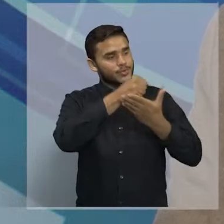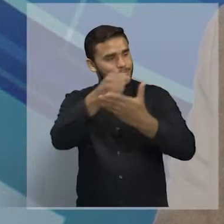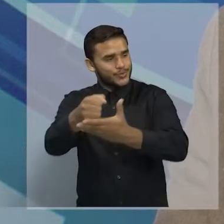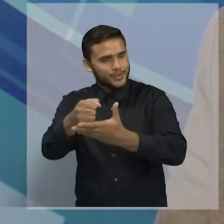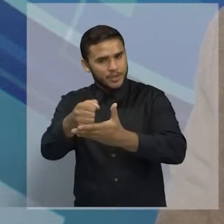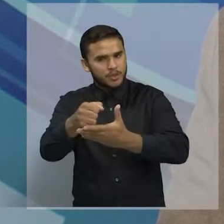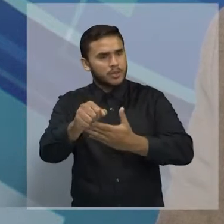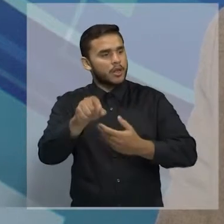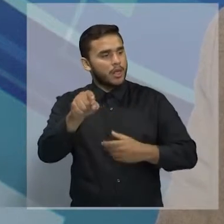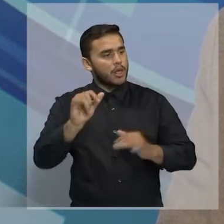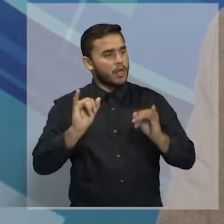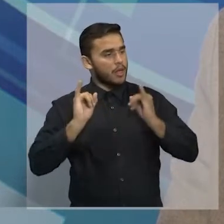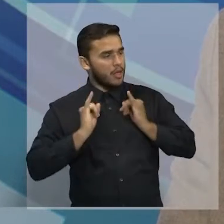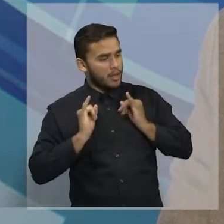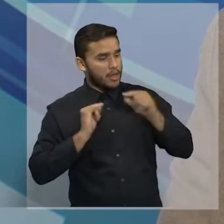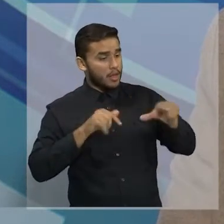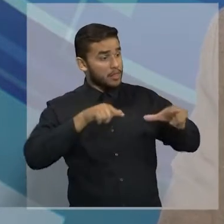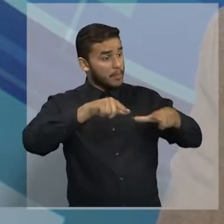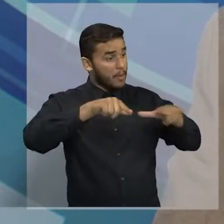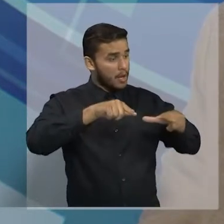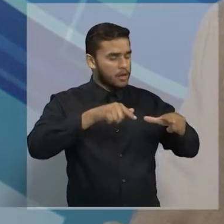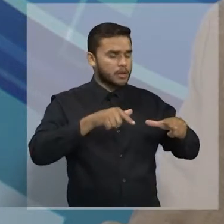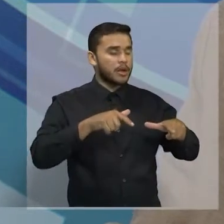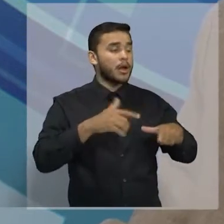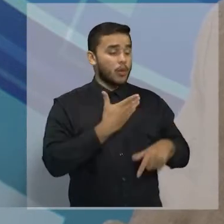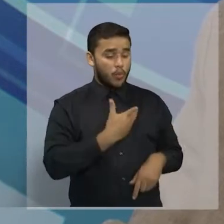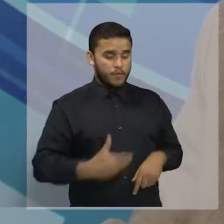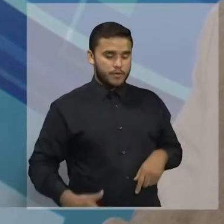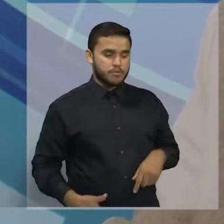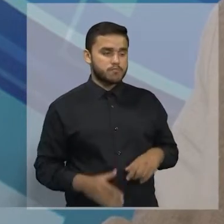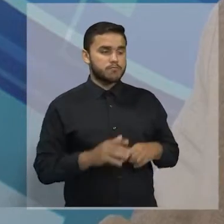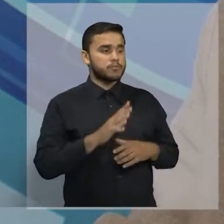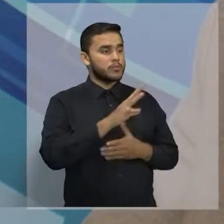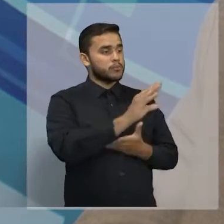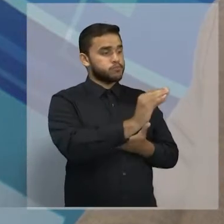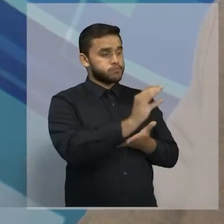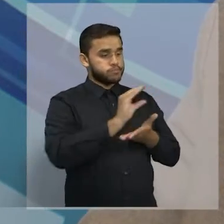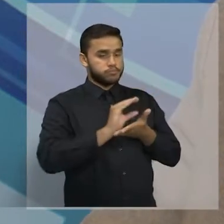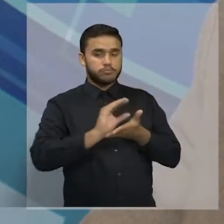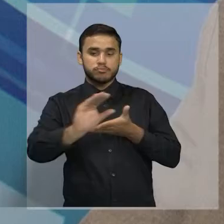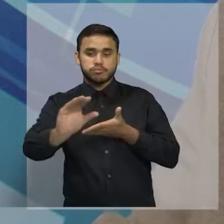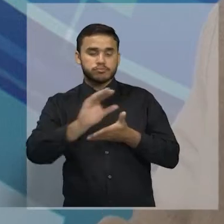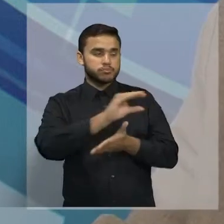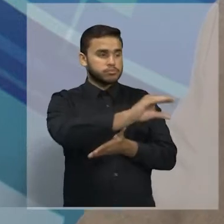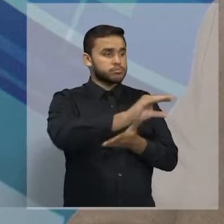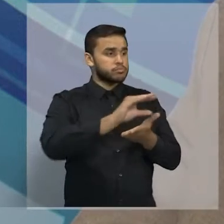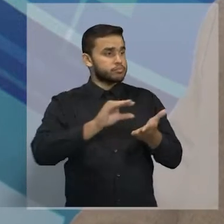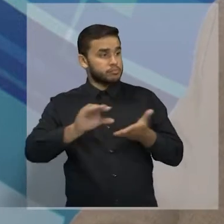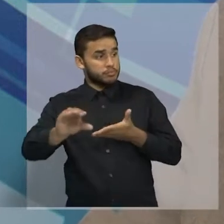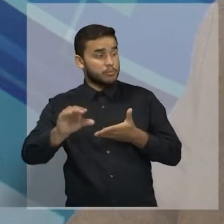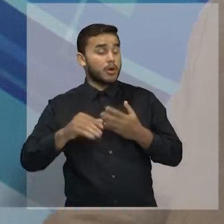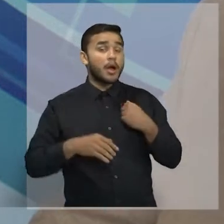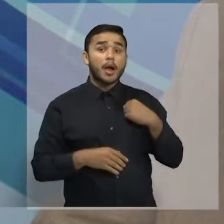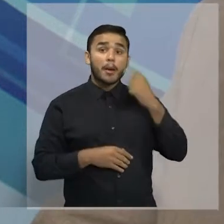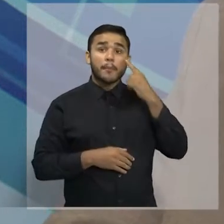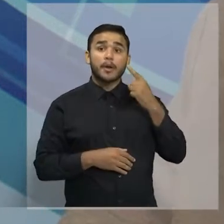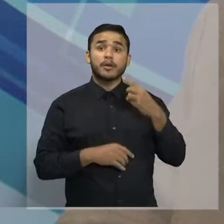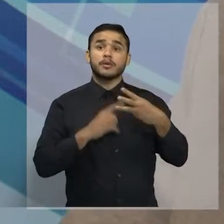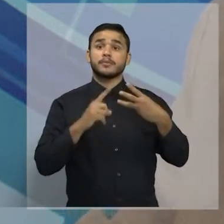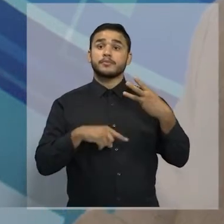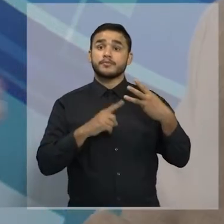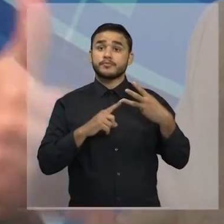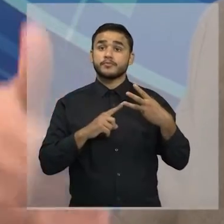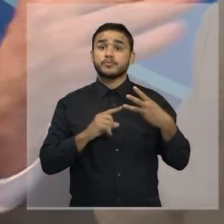caráter solidário da repartição. E a parte capitalizada, que é a parte, aqueles que têm uma renda mais